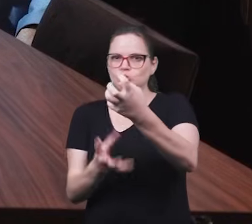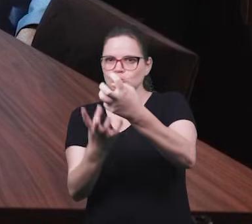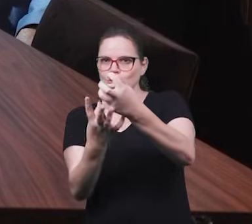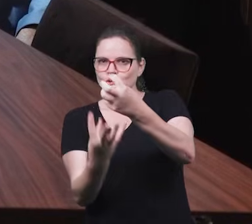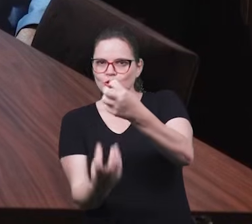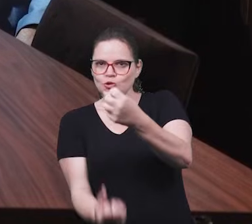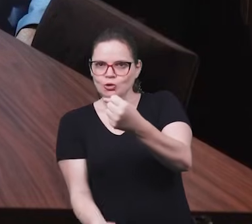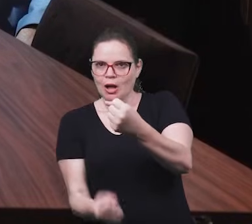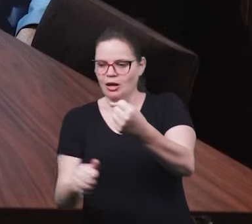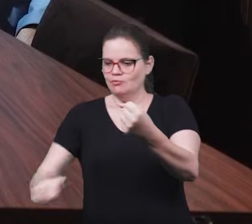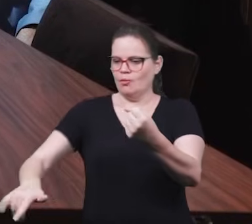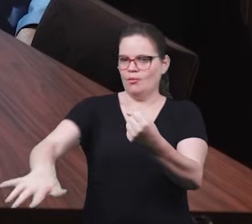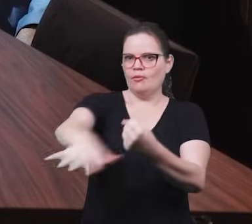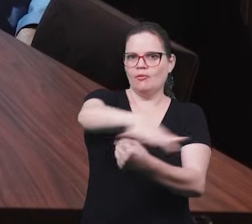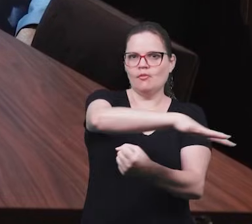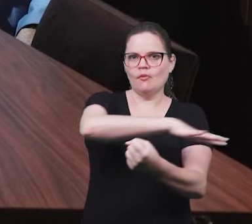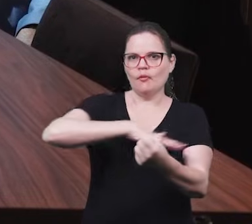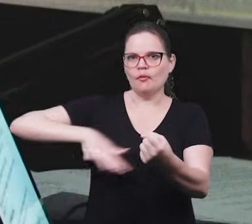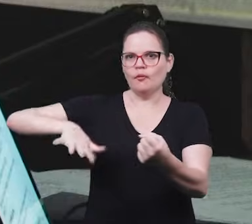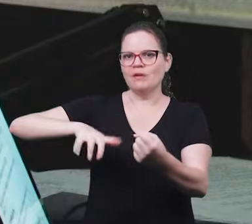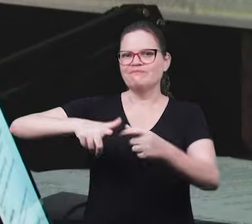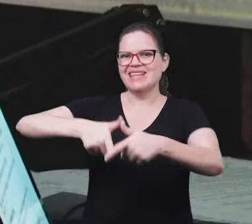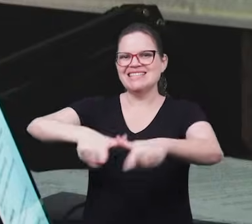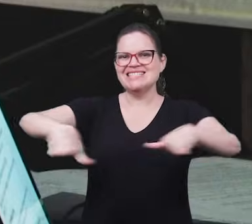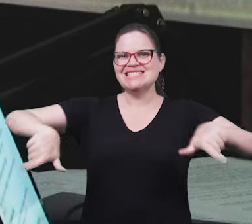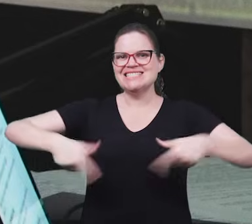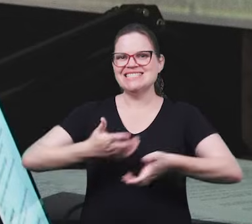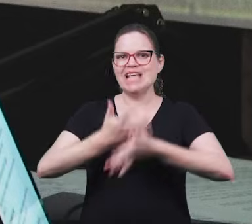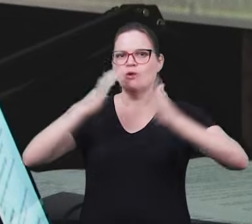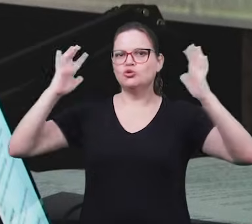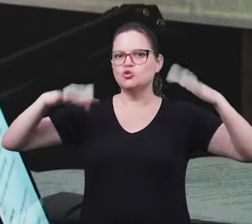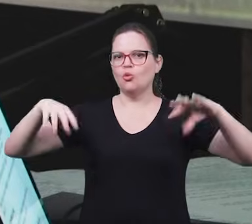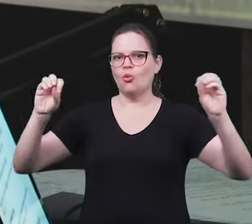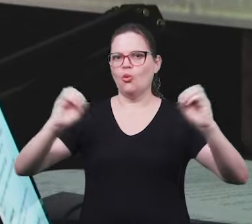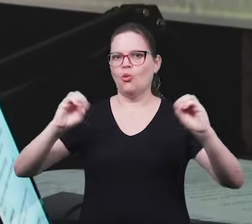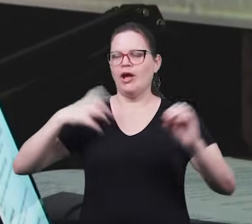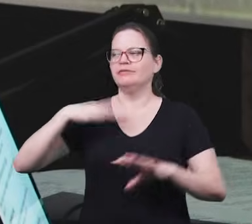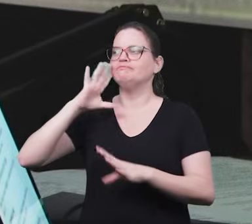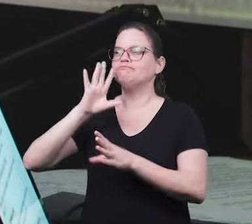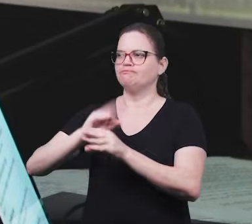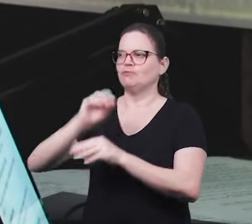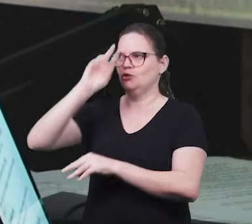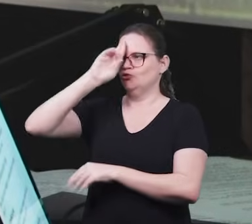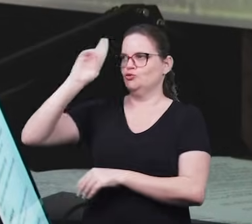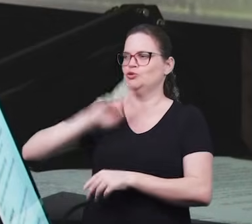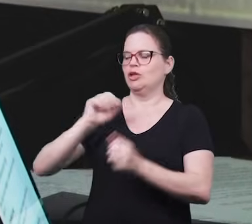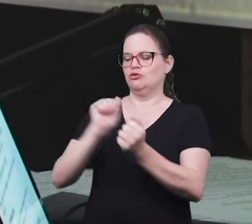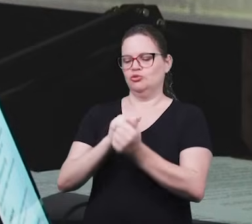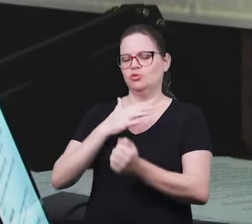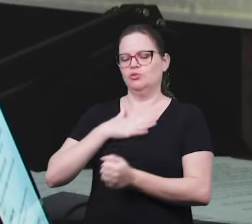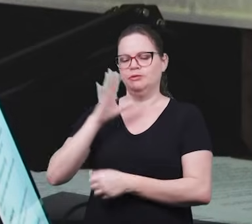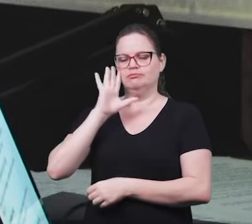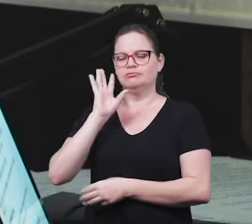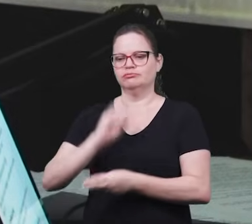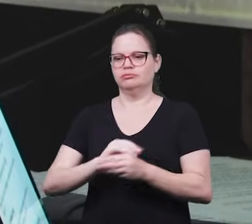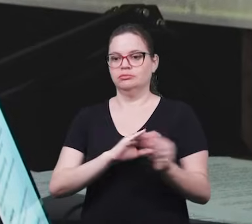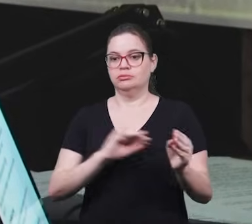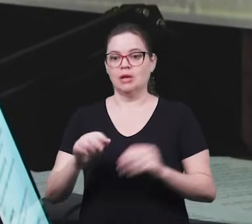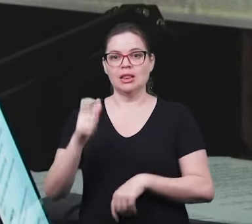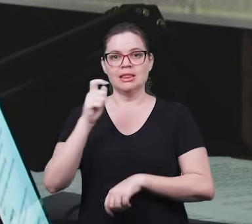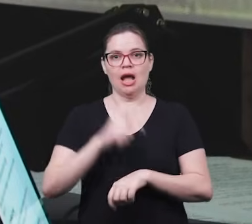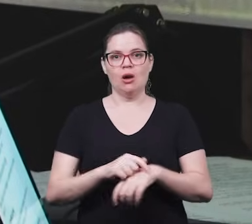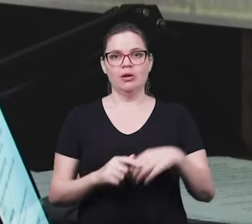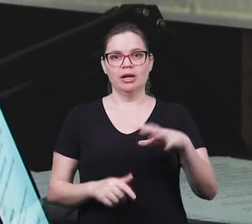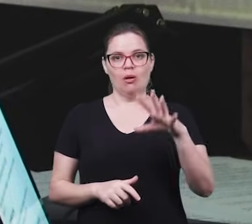então conhecerei que hás de livrar Israel pela minha mão, como tem dito. Então a palavra diz que quando